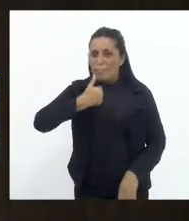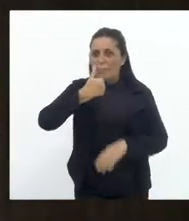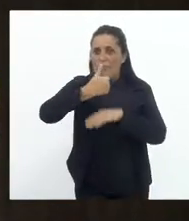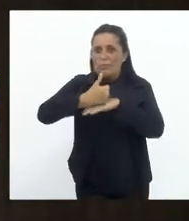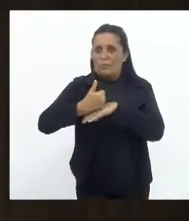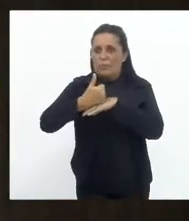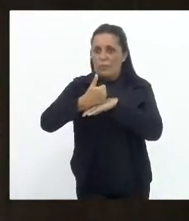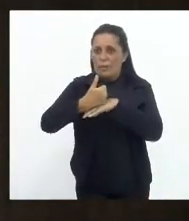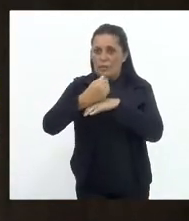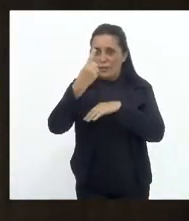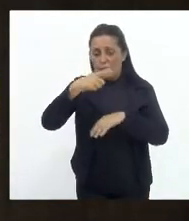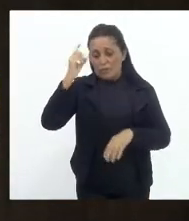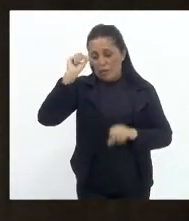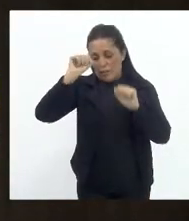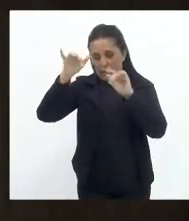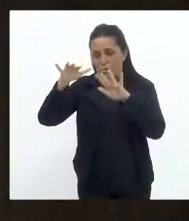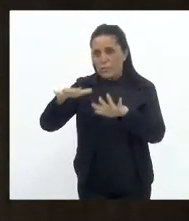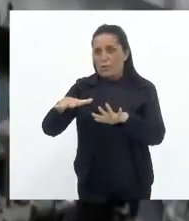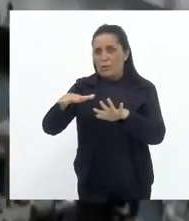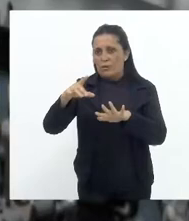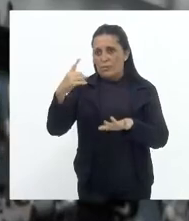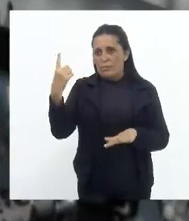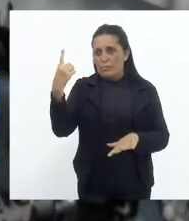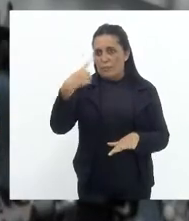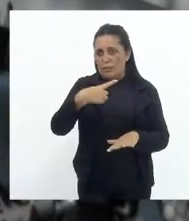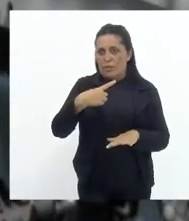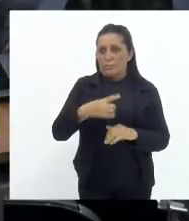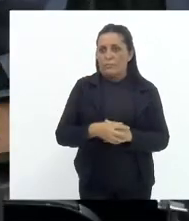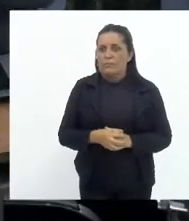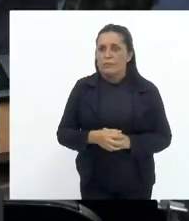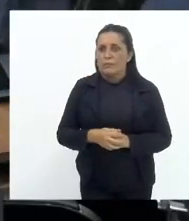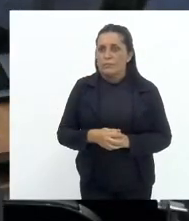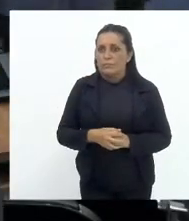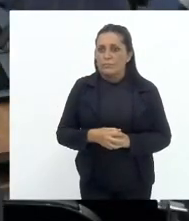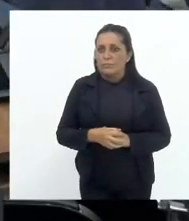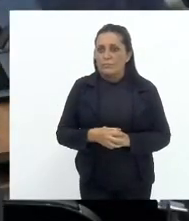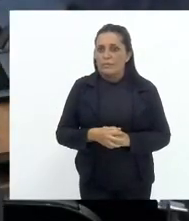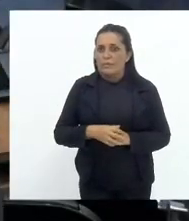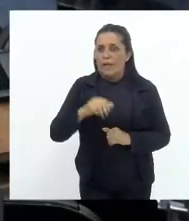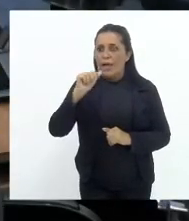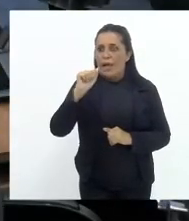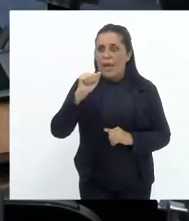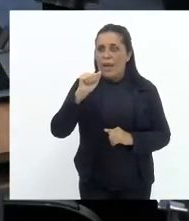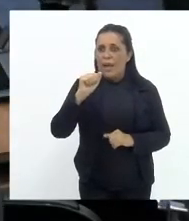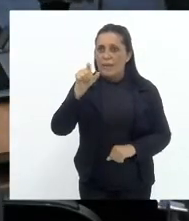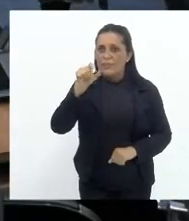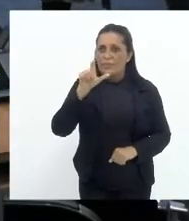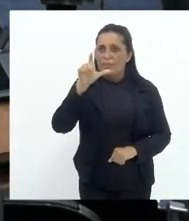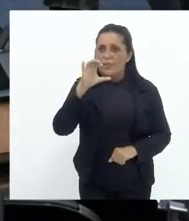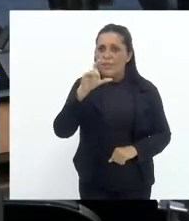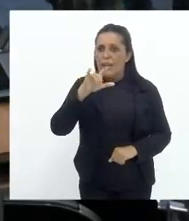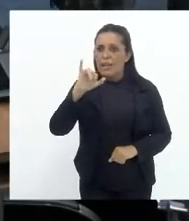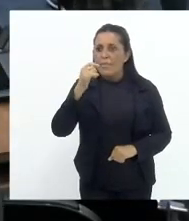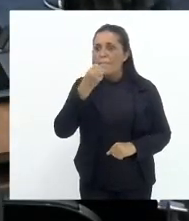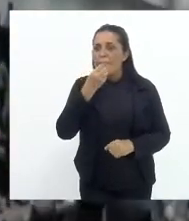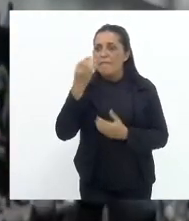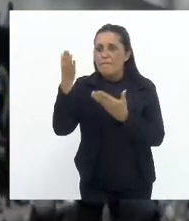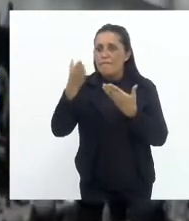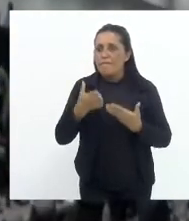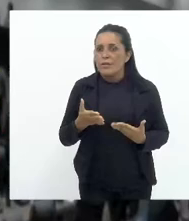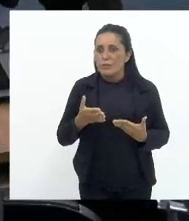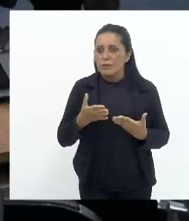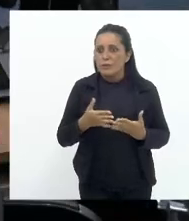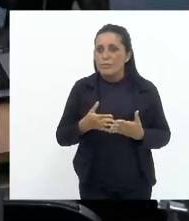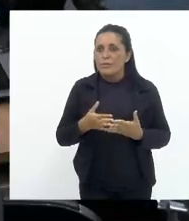Que Deus abençoe seu mandato vereador o Max lei sejam seja bem-vindo meu